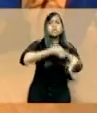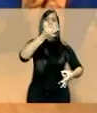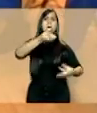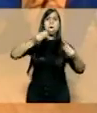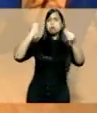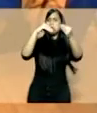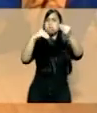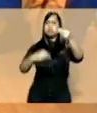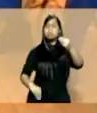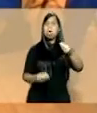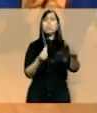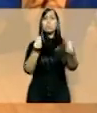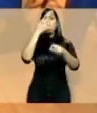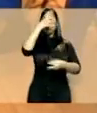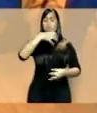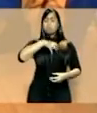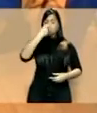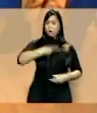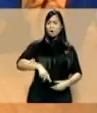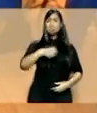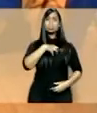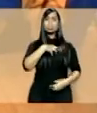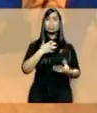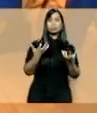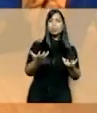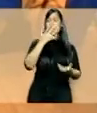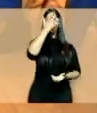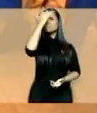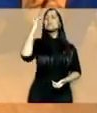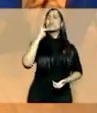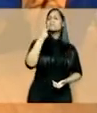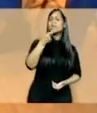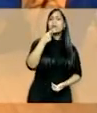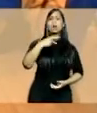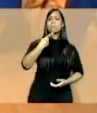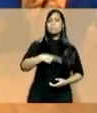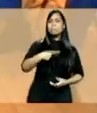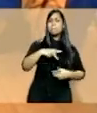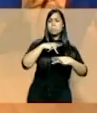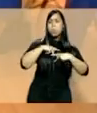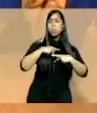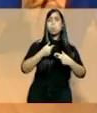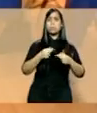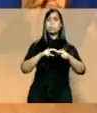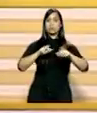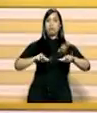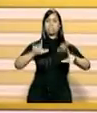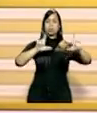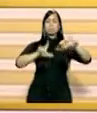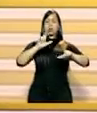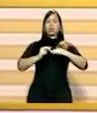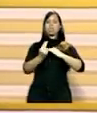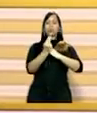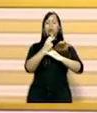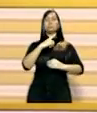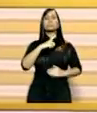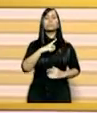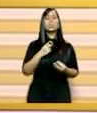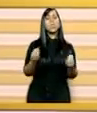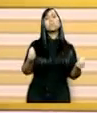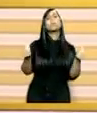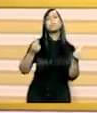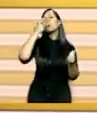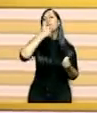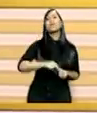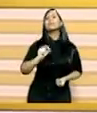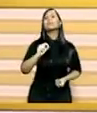Que pessoa sou eu? Eu já sou aquele que quero falar aquilo que eu falo achando que eu estou protegido pela internet? Quem é essa